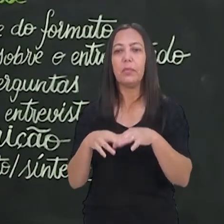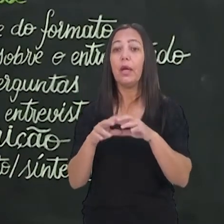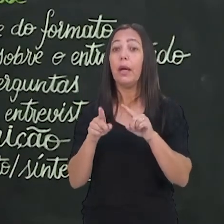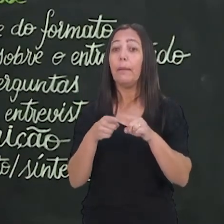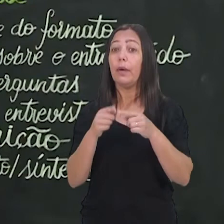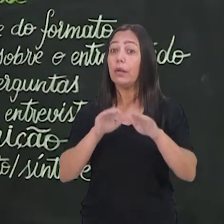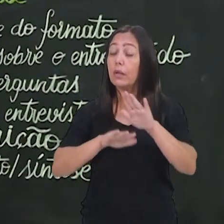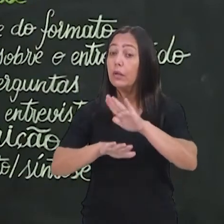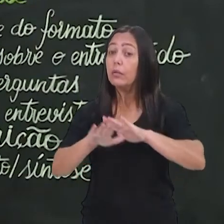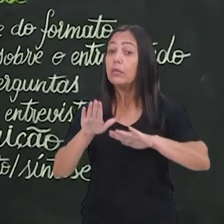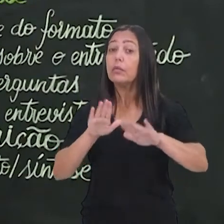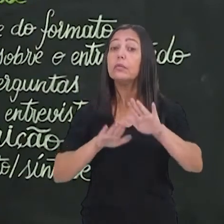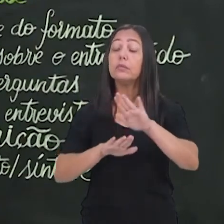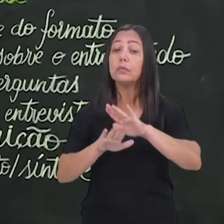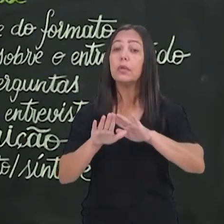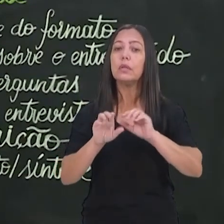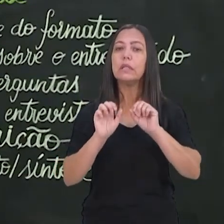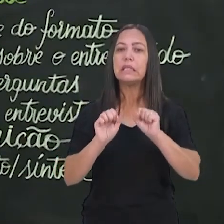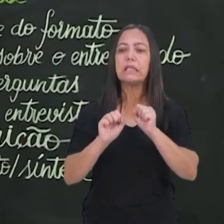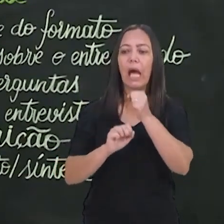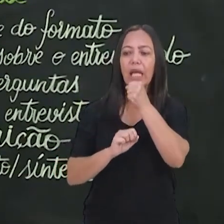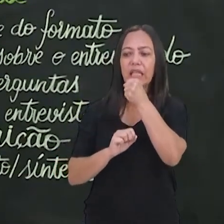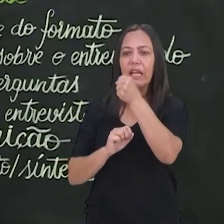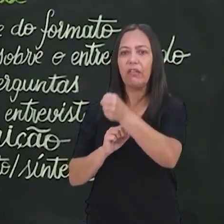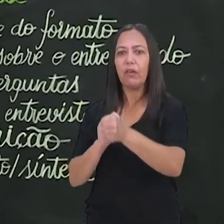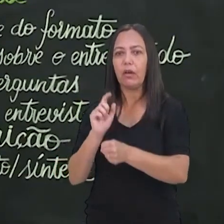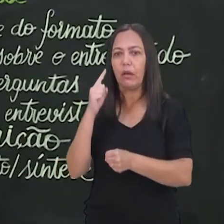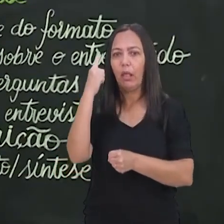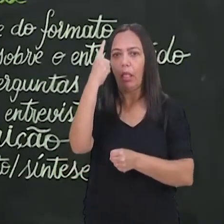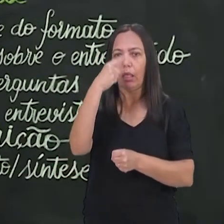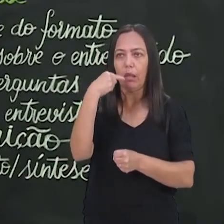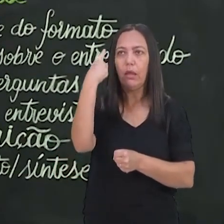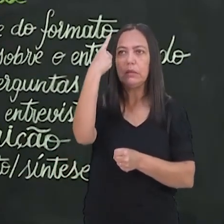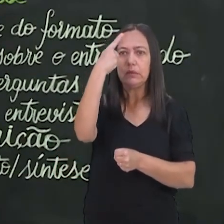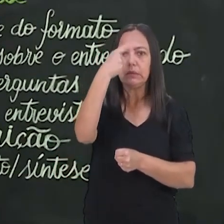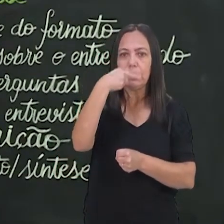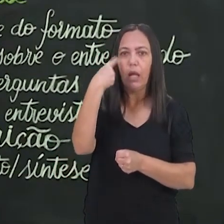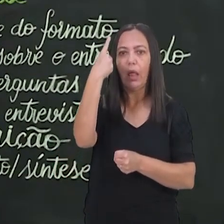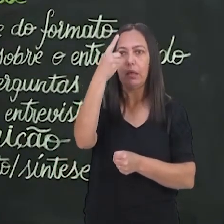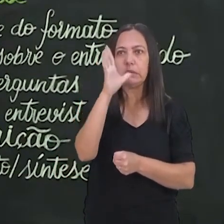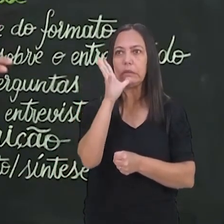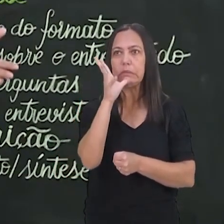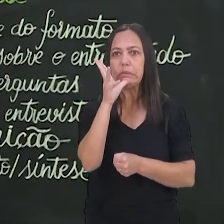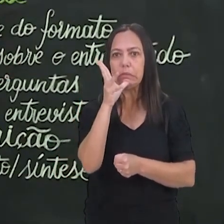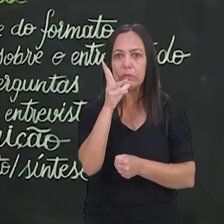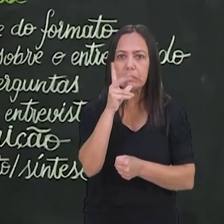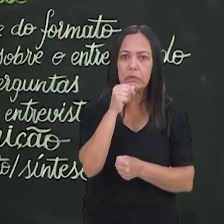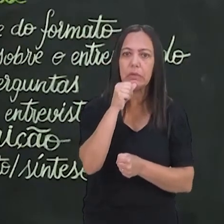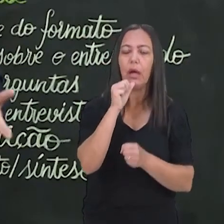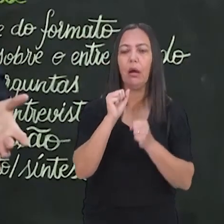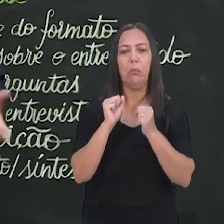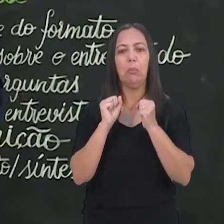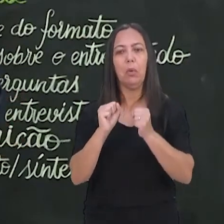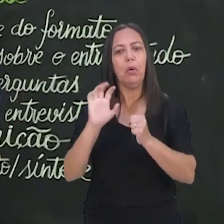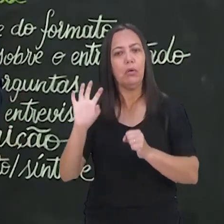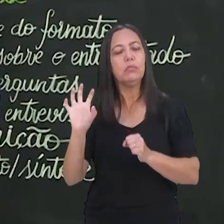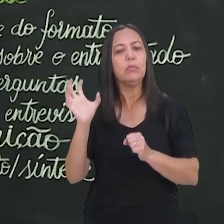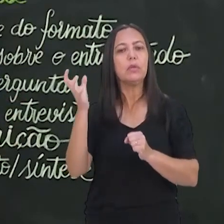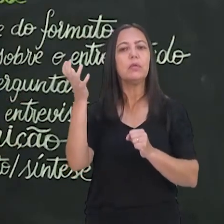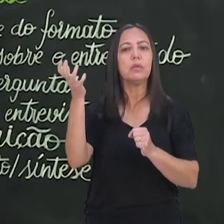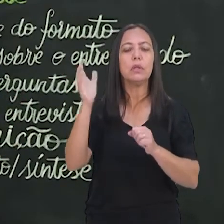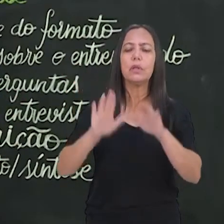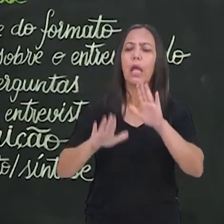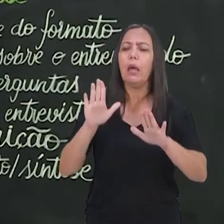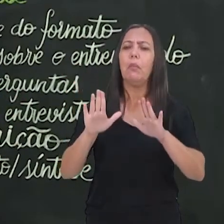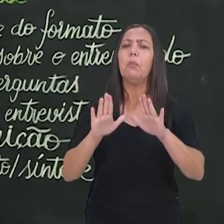entanto, você tem que tomar um cuidado, porque caso a entrevista demore muito, sejam muitos minutos de entrevista, sejam muitas horas, acontece, depender da relevância,